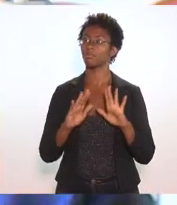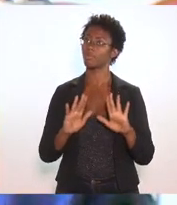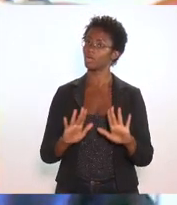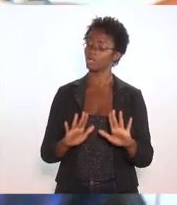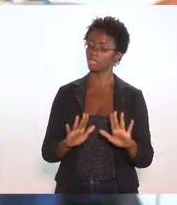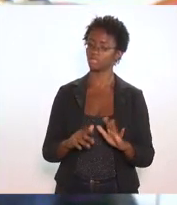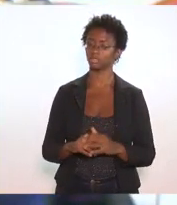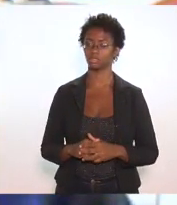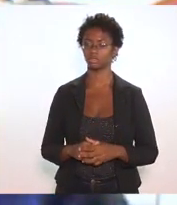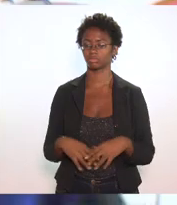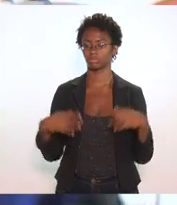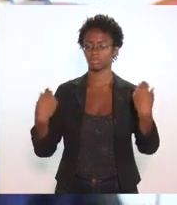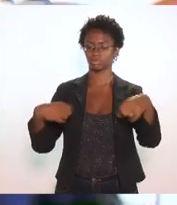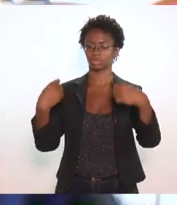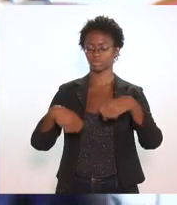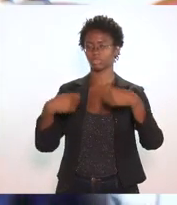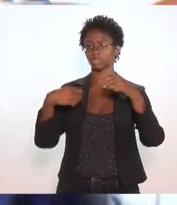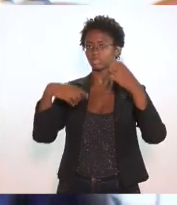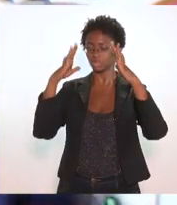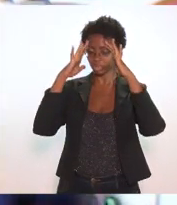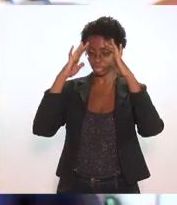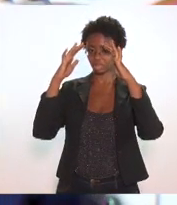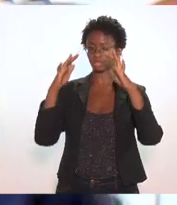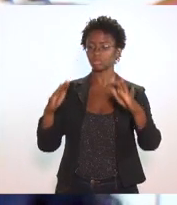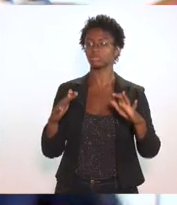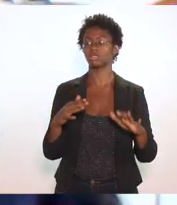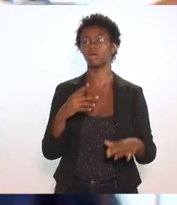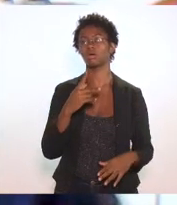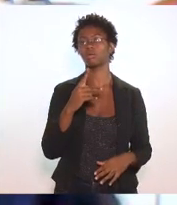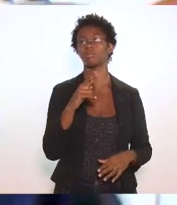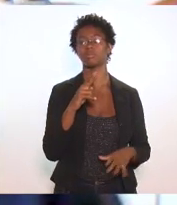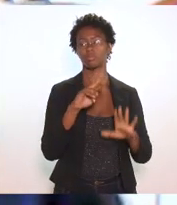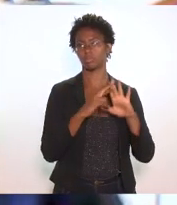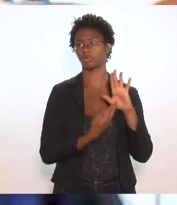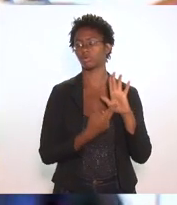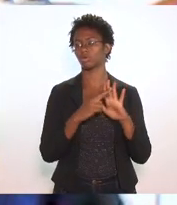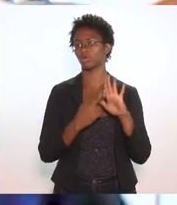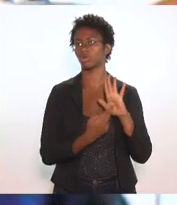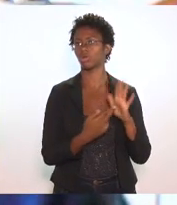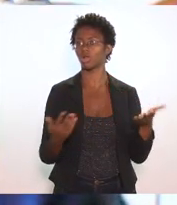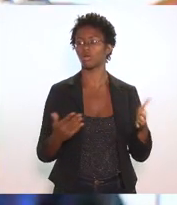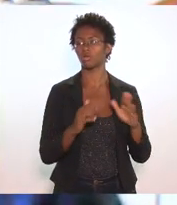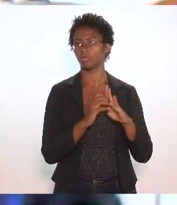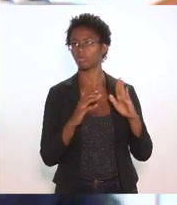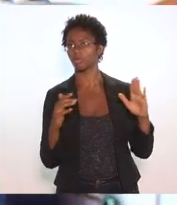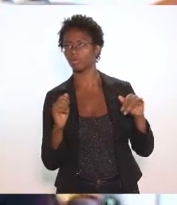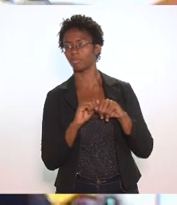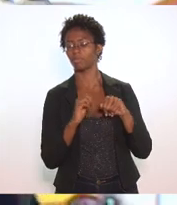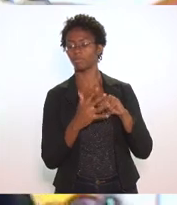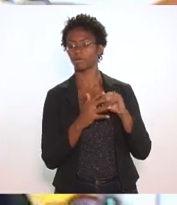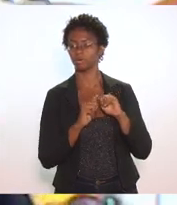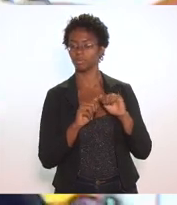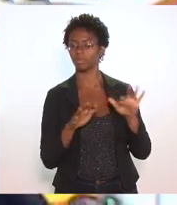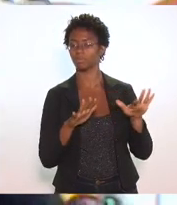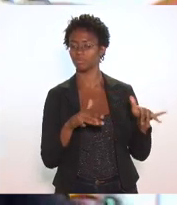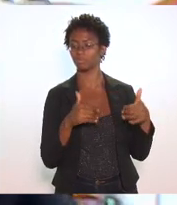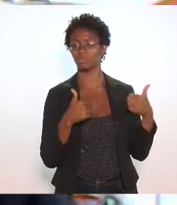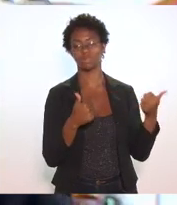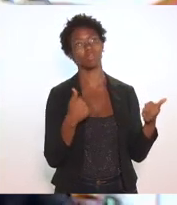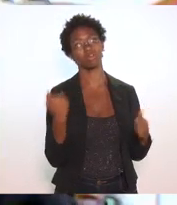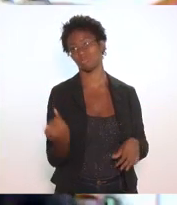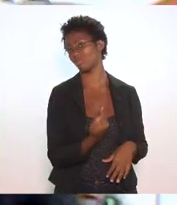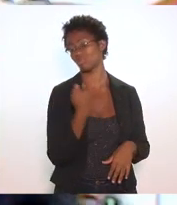o cumprimento estrito dos protocolos no momento em que a pandemia está numa situação um pouco melhor é